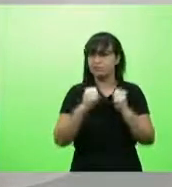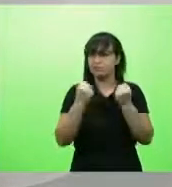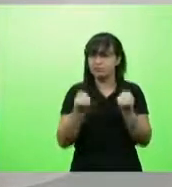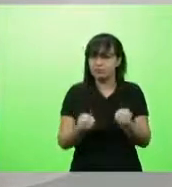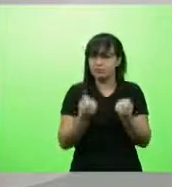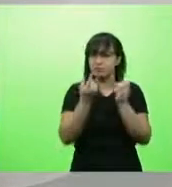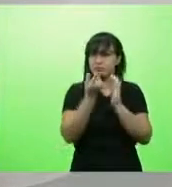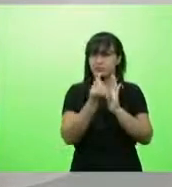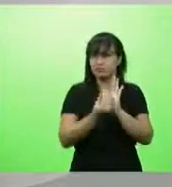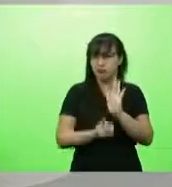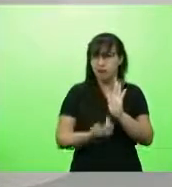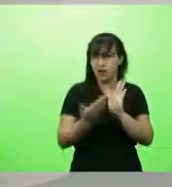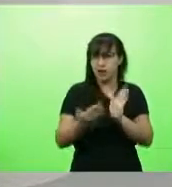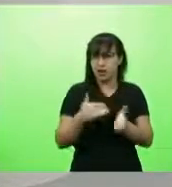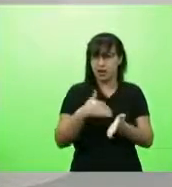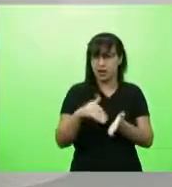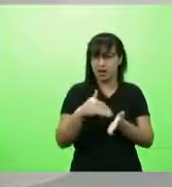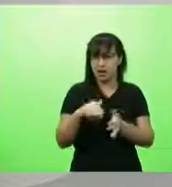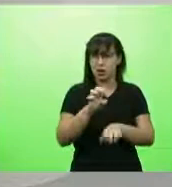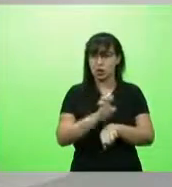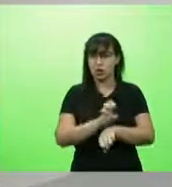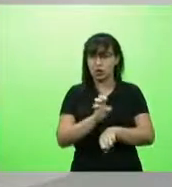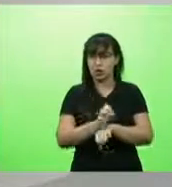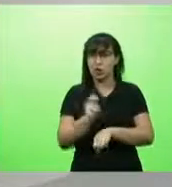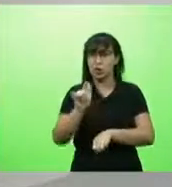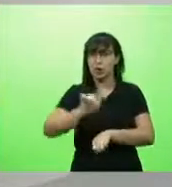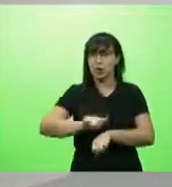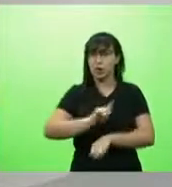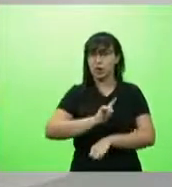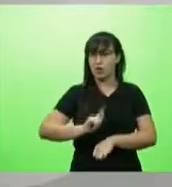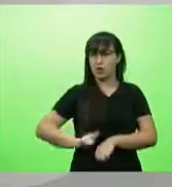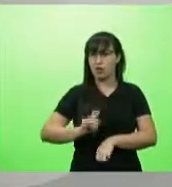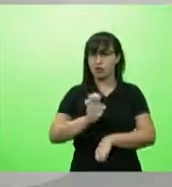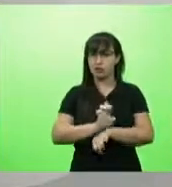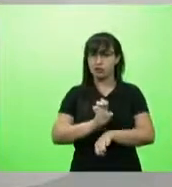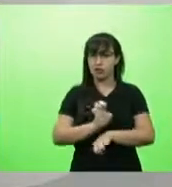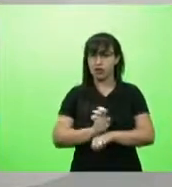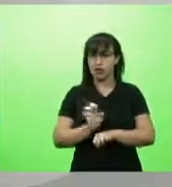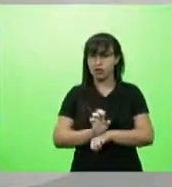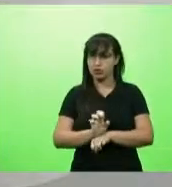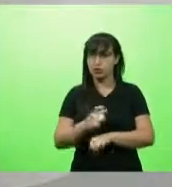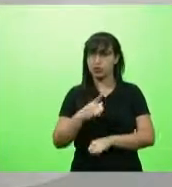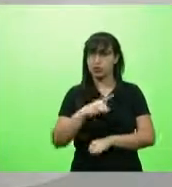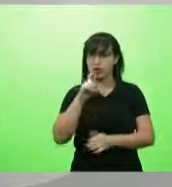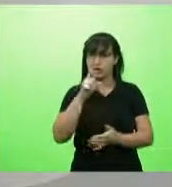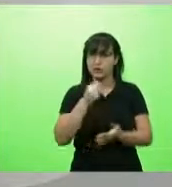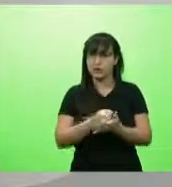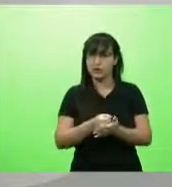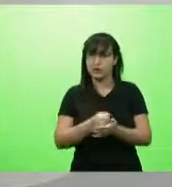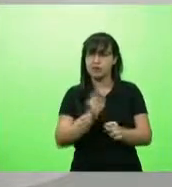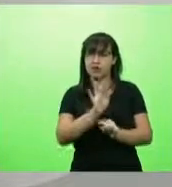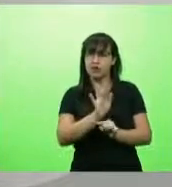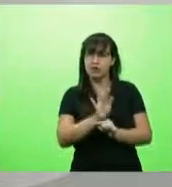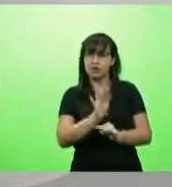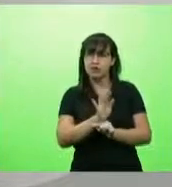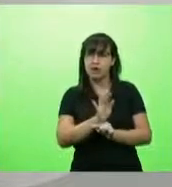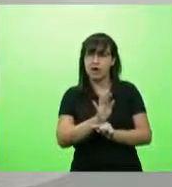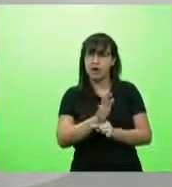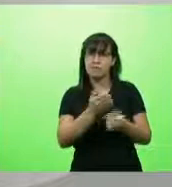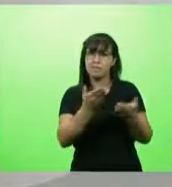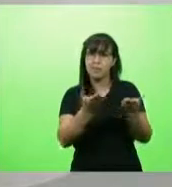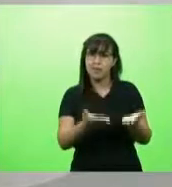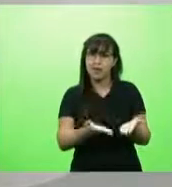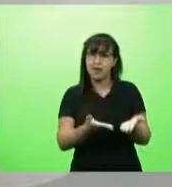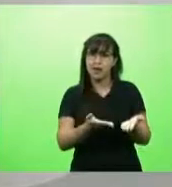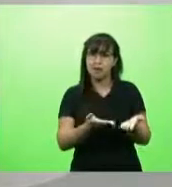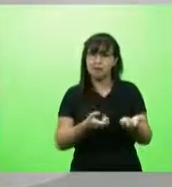Secretaria do Estado e o Governo do Estado têm promovido no sentido de amparar as despesas necessárias para a